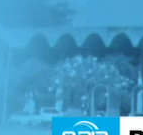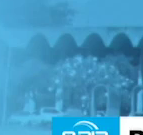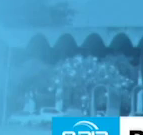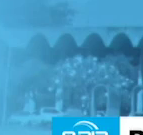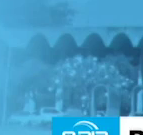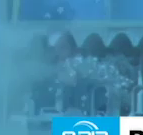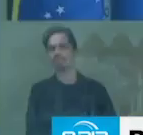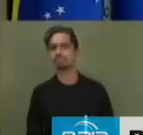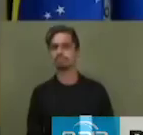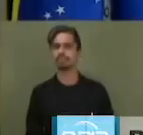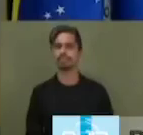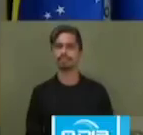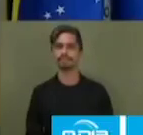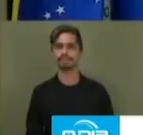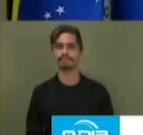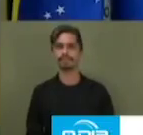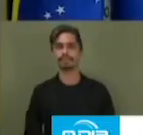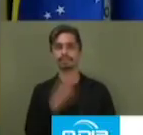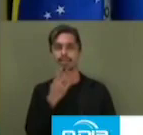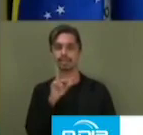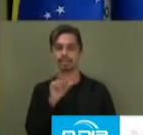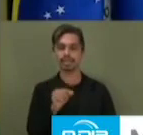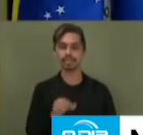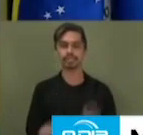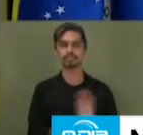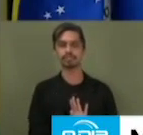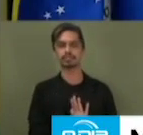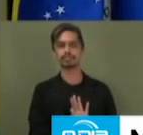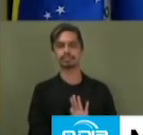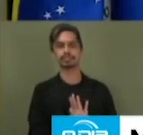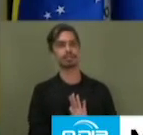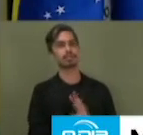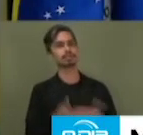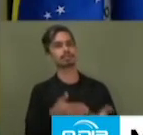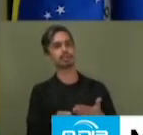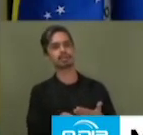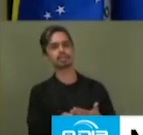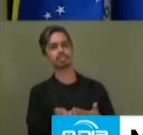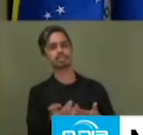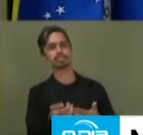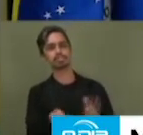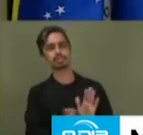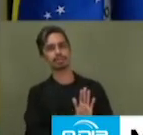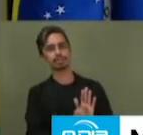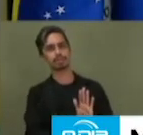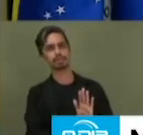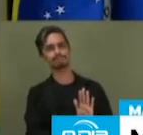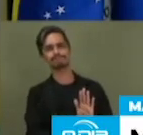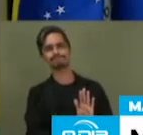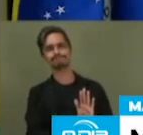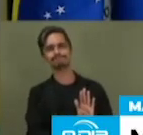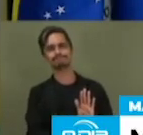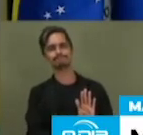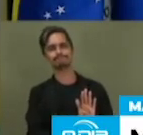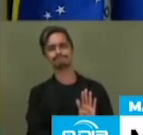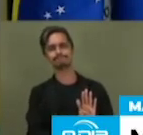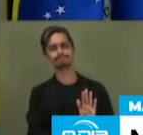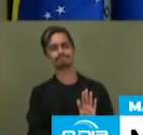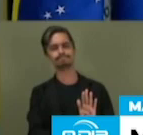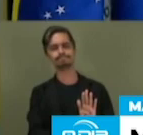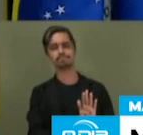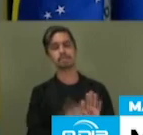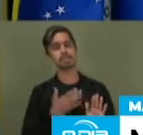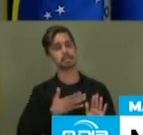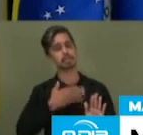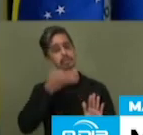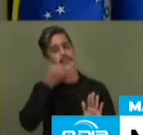Marcelo Castro criminalizar qualquer quantidade de droga isso